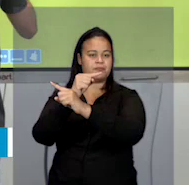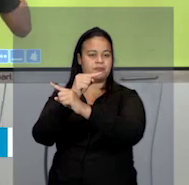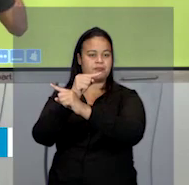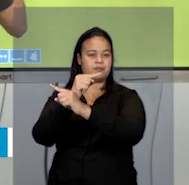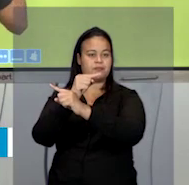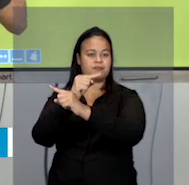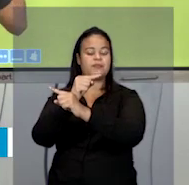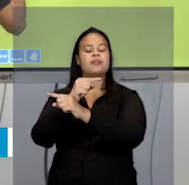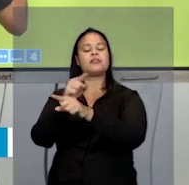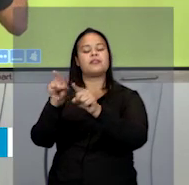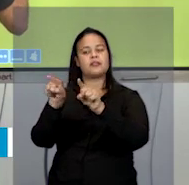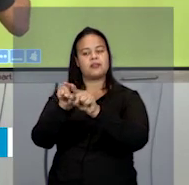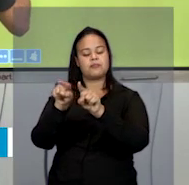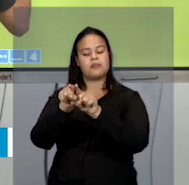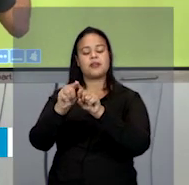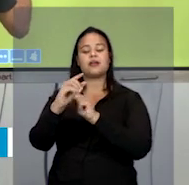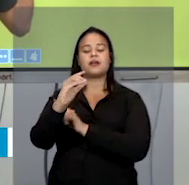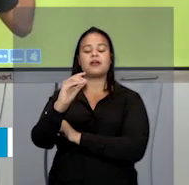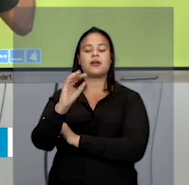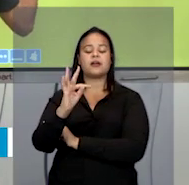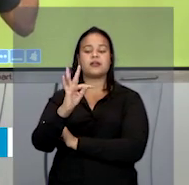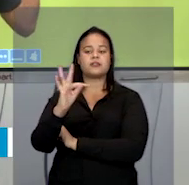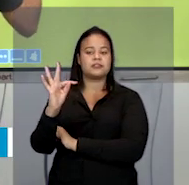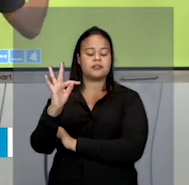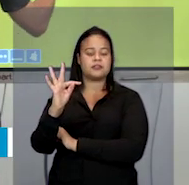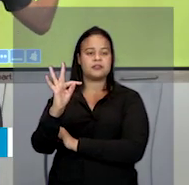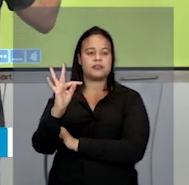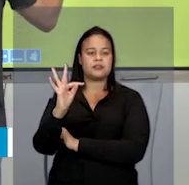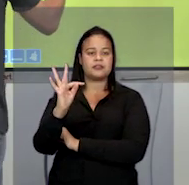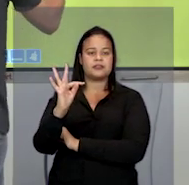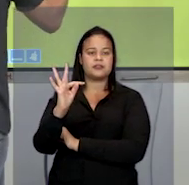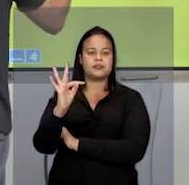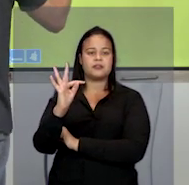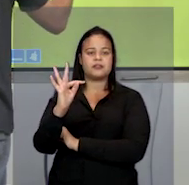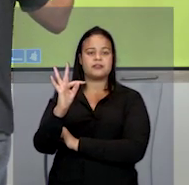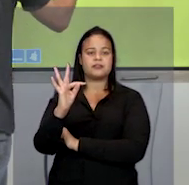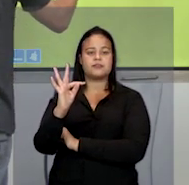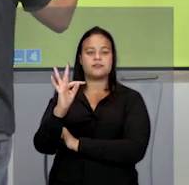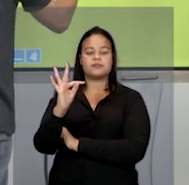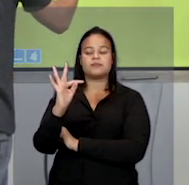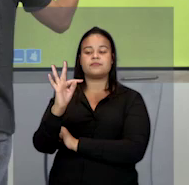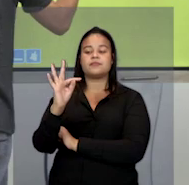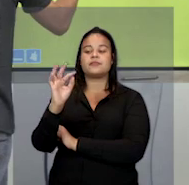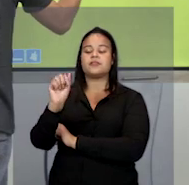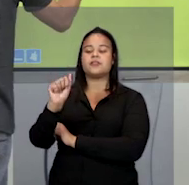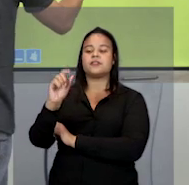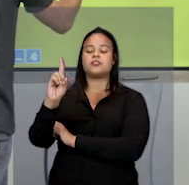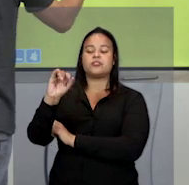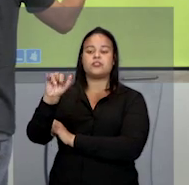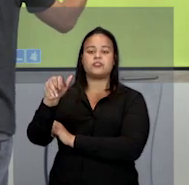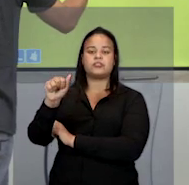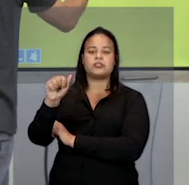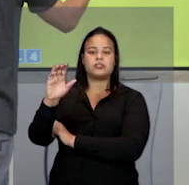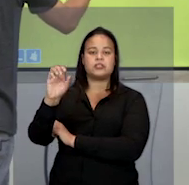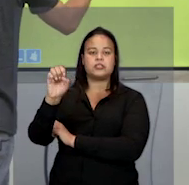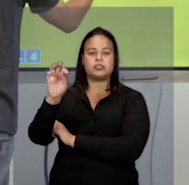e um tal de cateto adjacente.